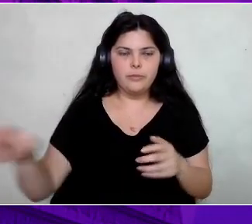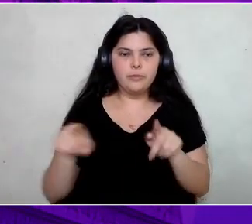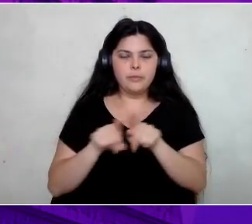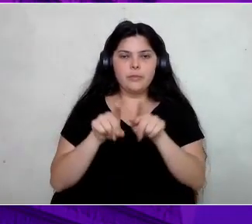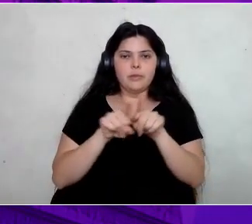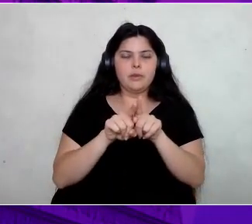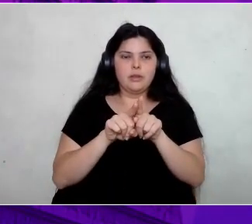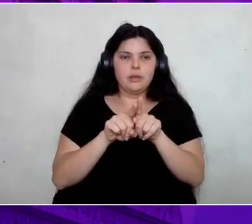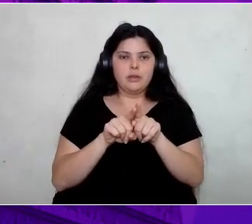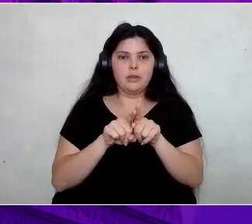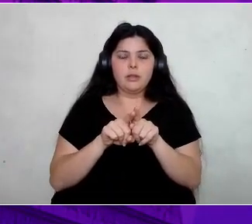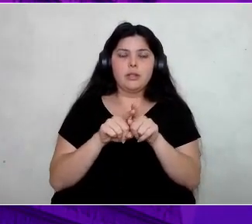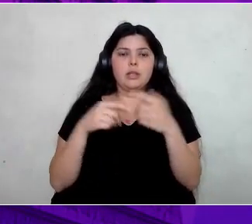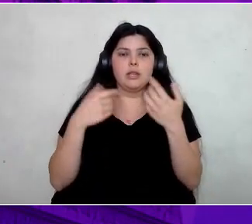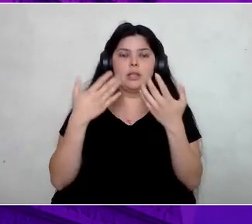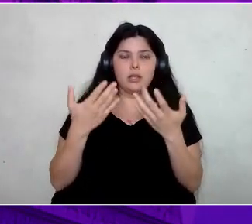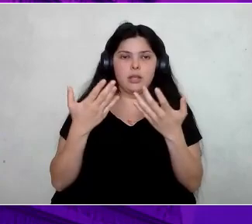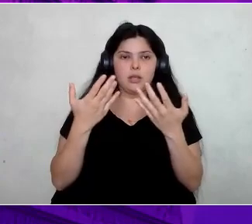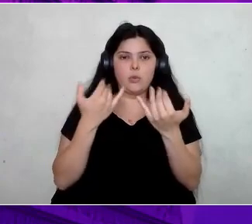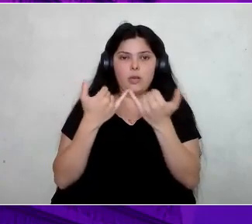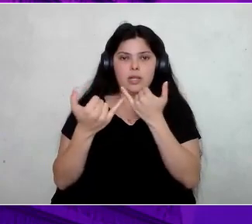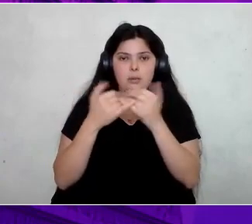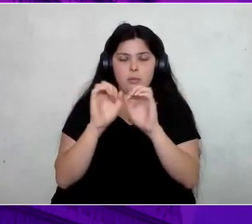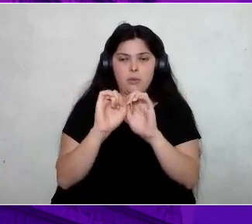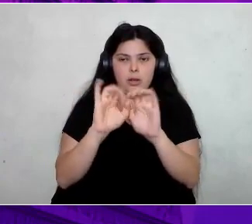Vamos para os exemplos, que fica mais claro?